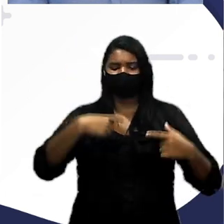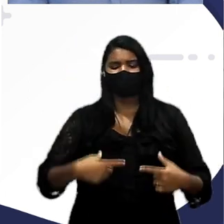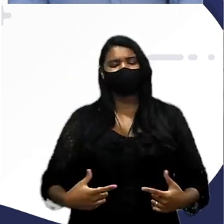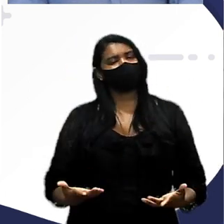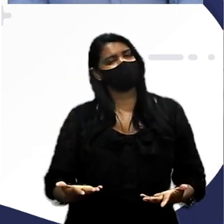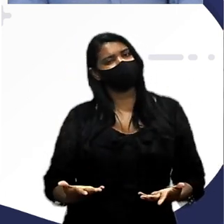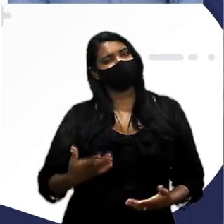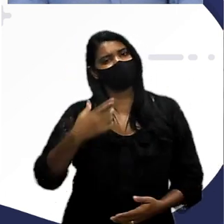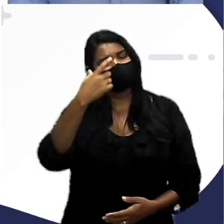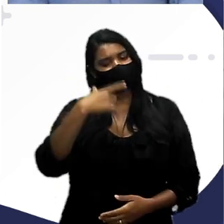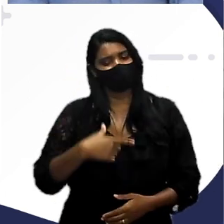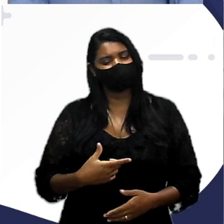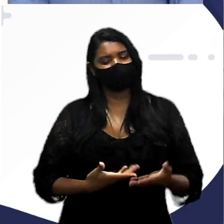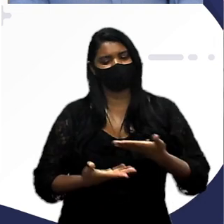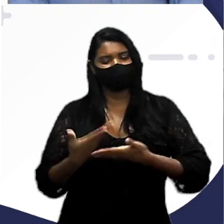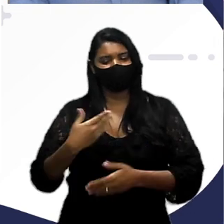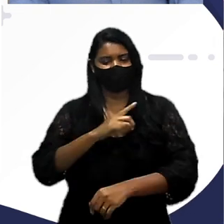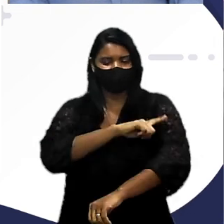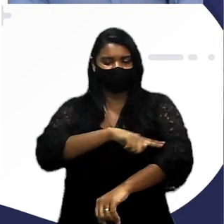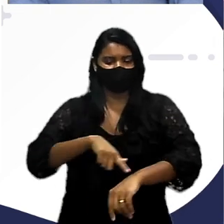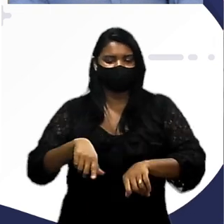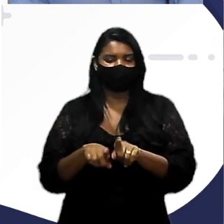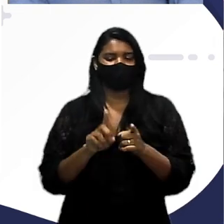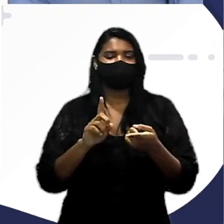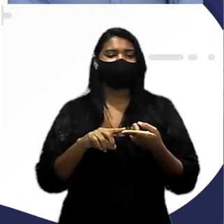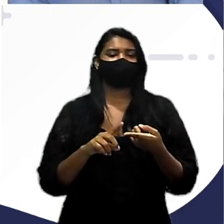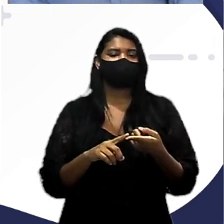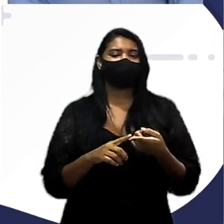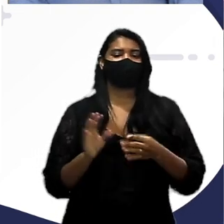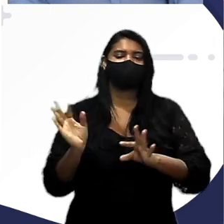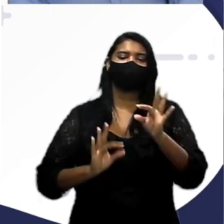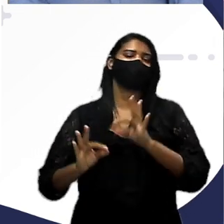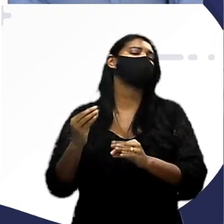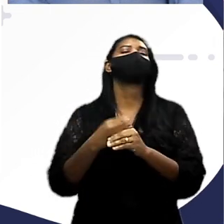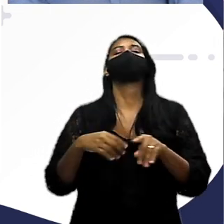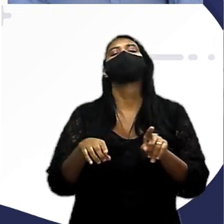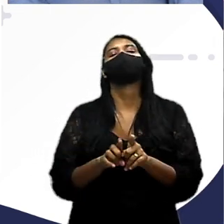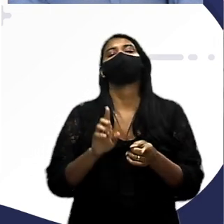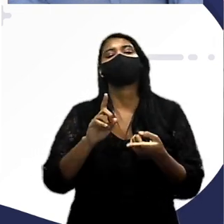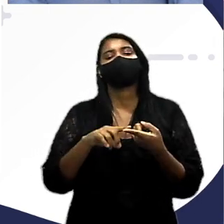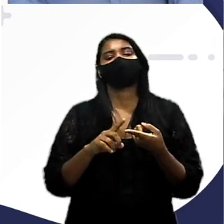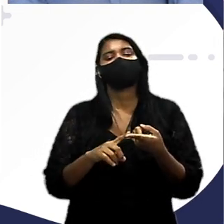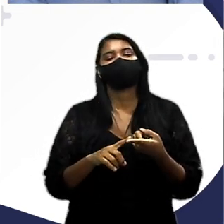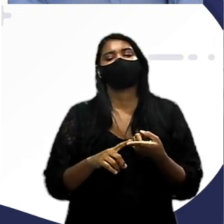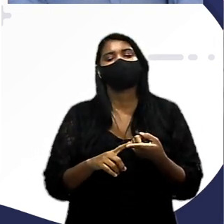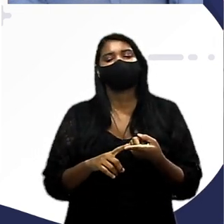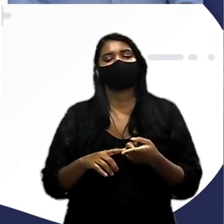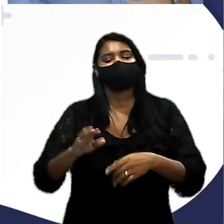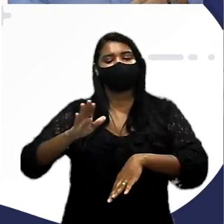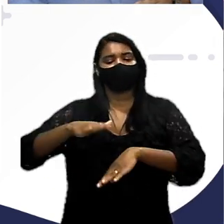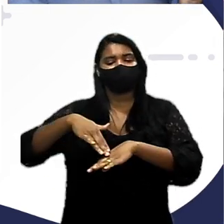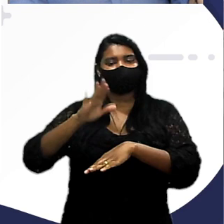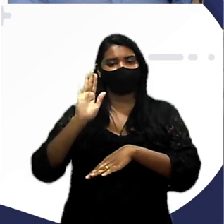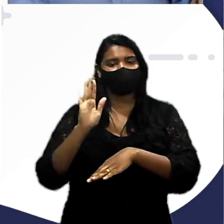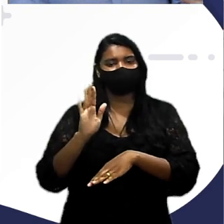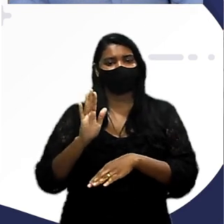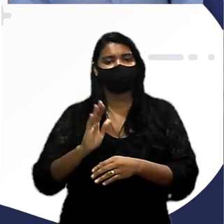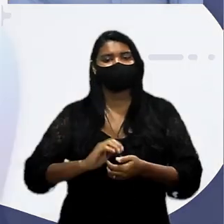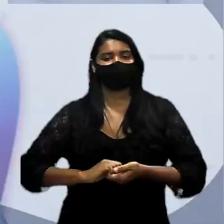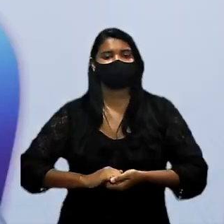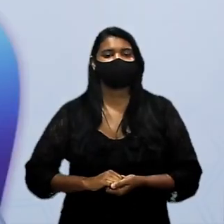postura, de comportamento dentro das organizações, ele, claro, cada vez mais ele vem